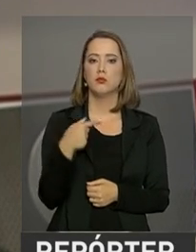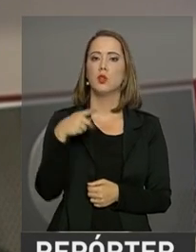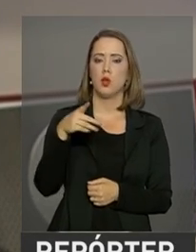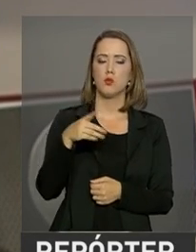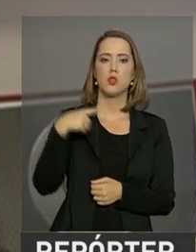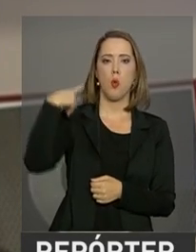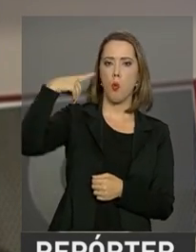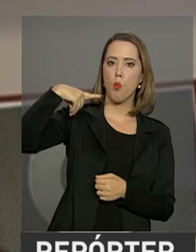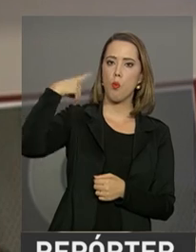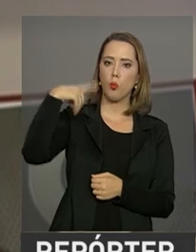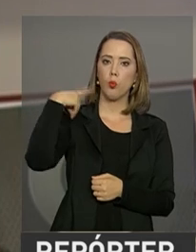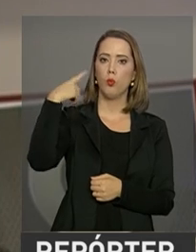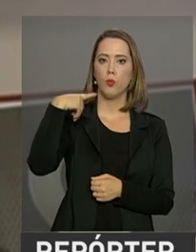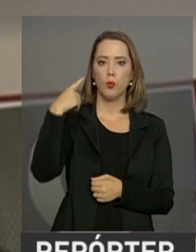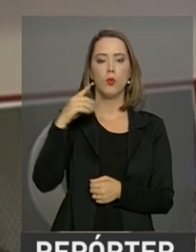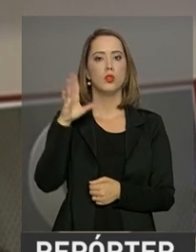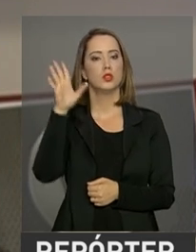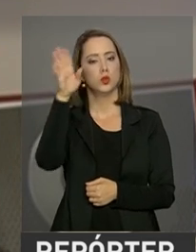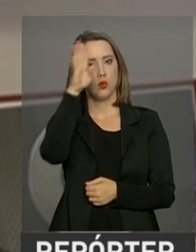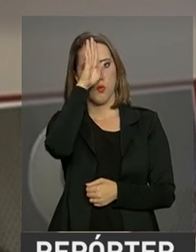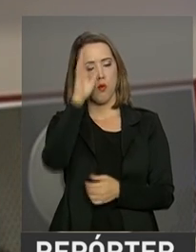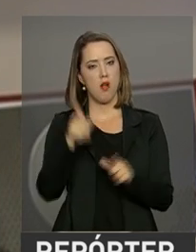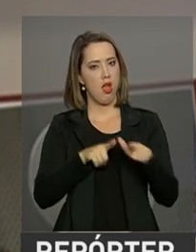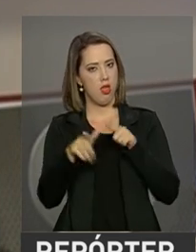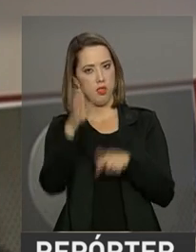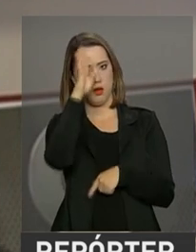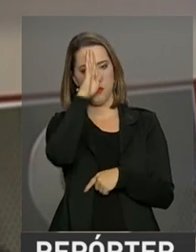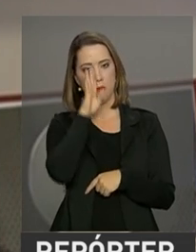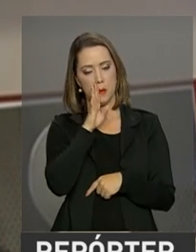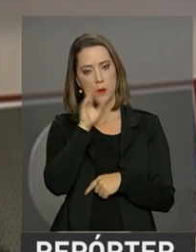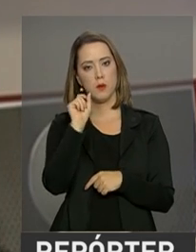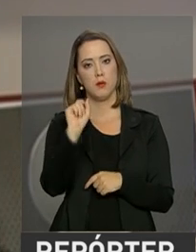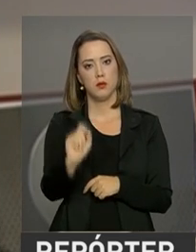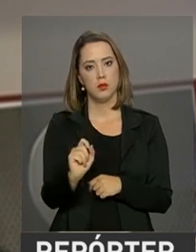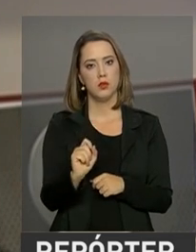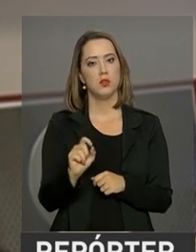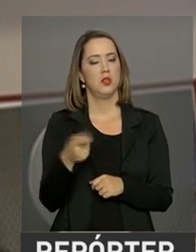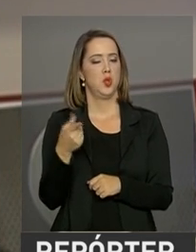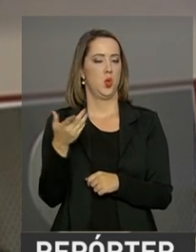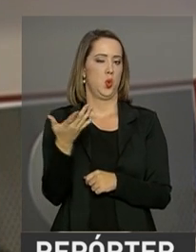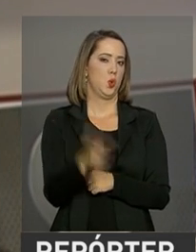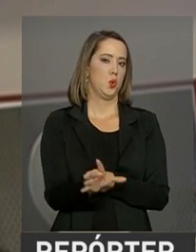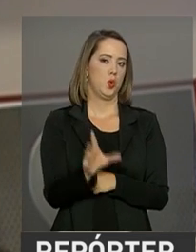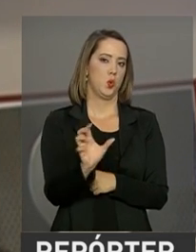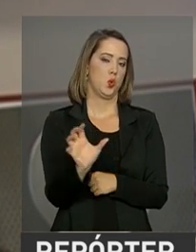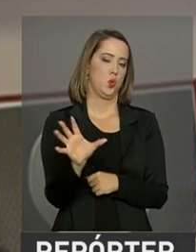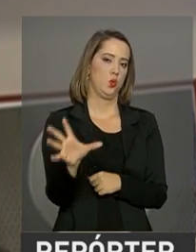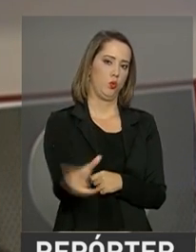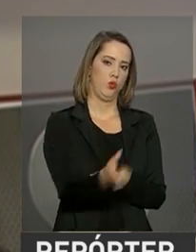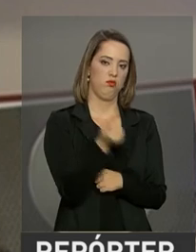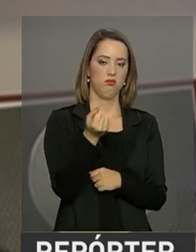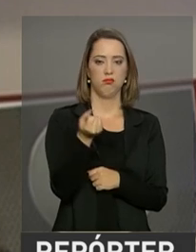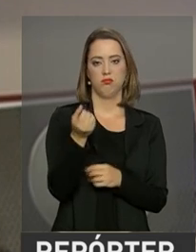e da Justiça gratuíta ou dativo eh não quero pegar nada